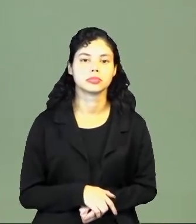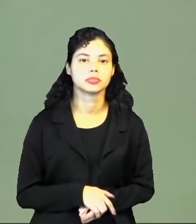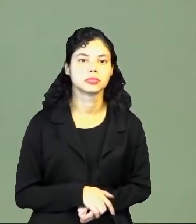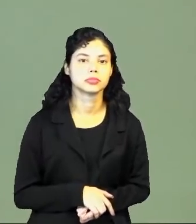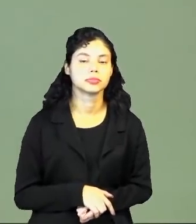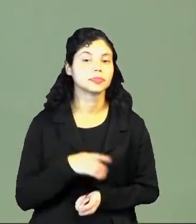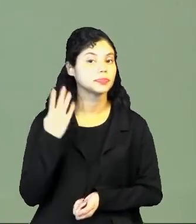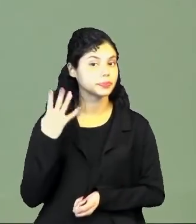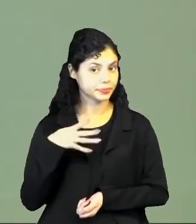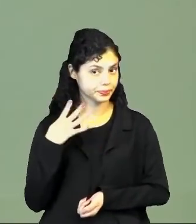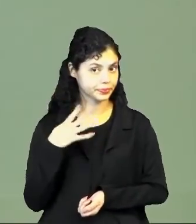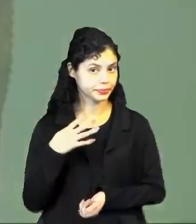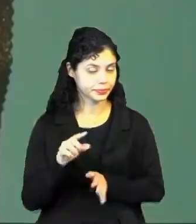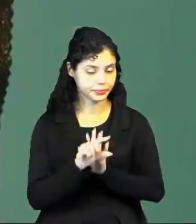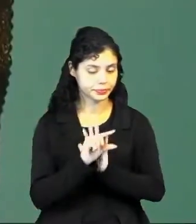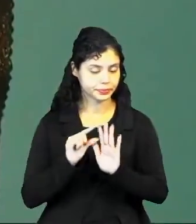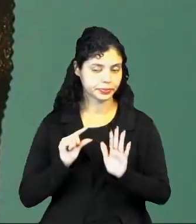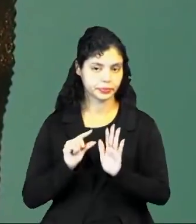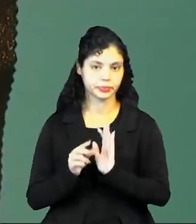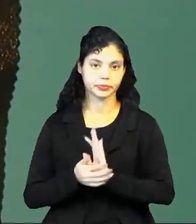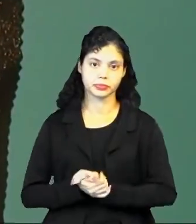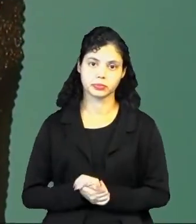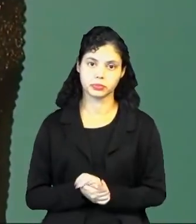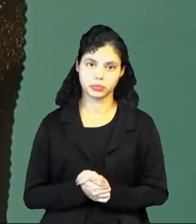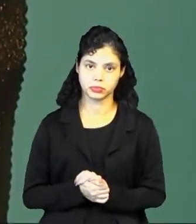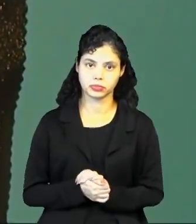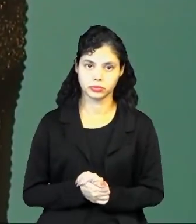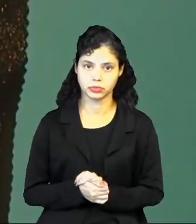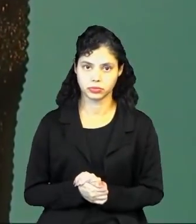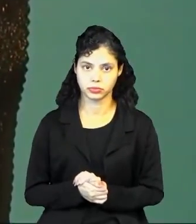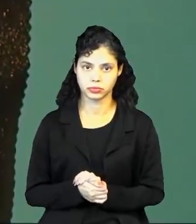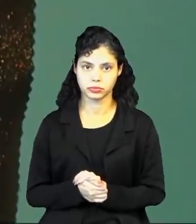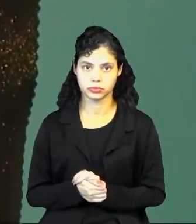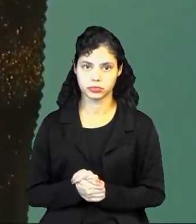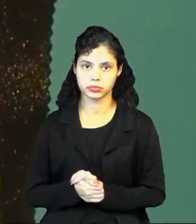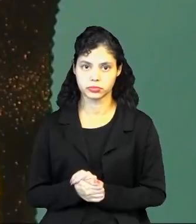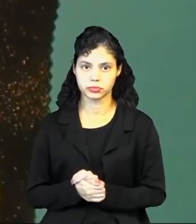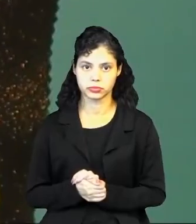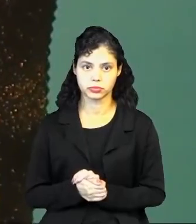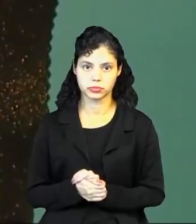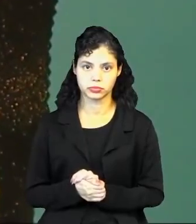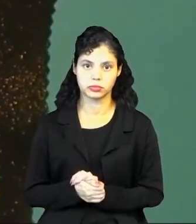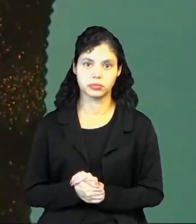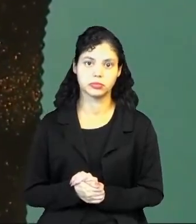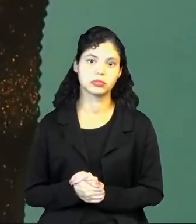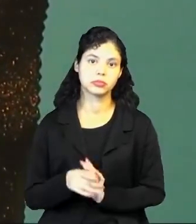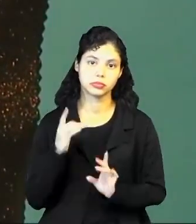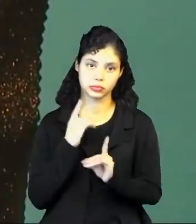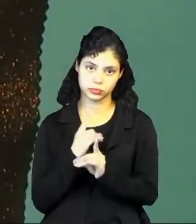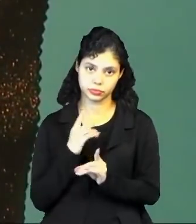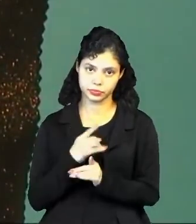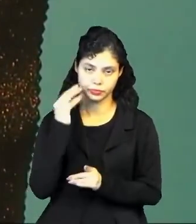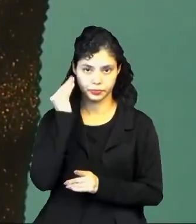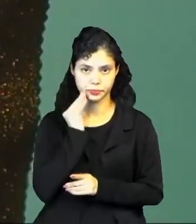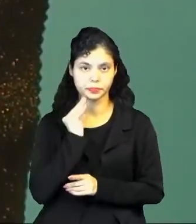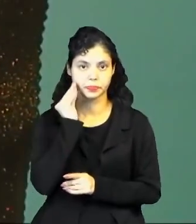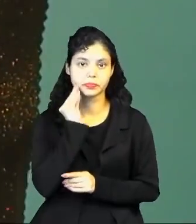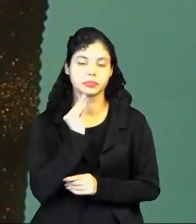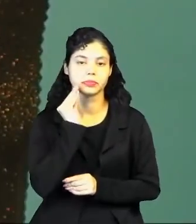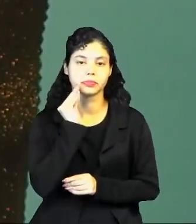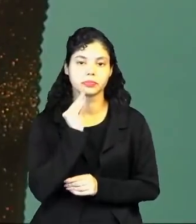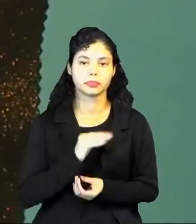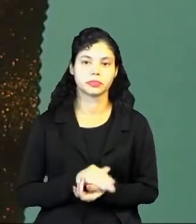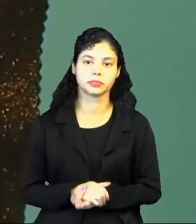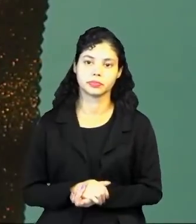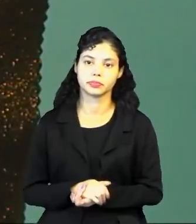A 4 tem um trecho de uma história. E nesse trecho a gente vai identificar o seguinte, vamos ler